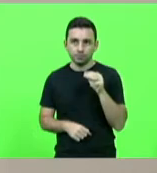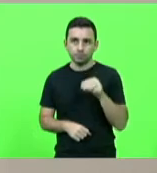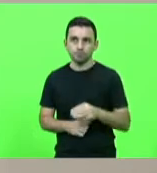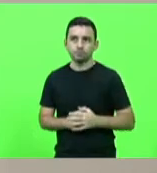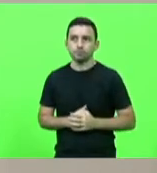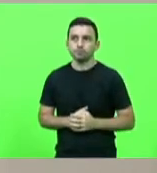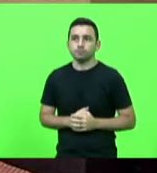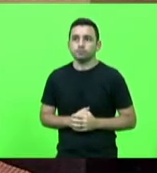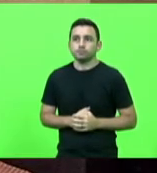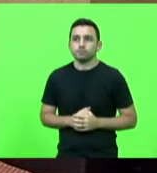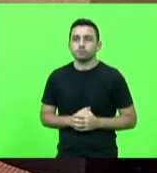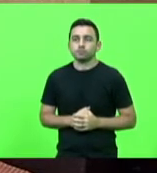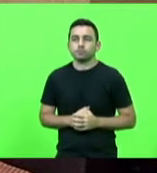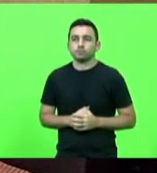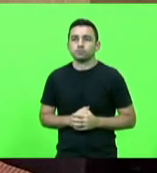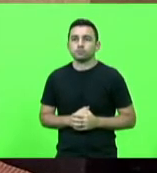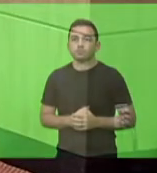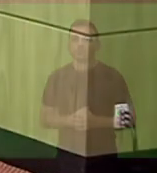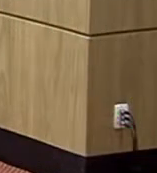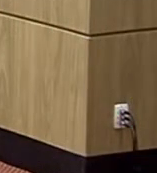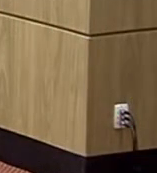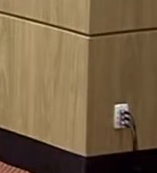16h44.